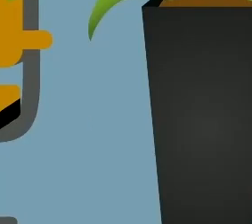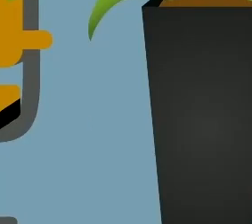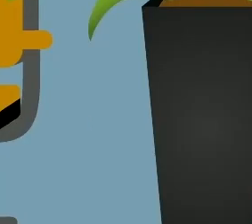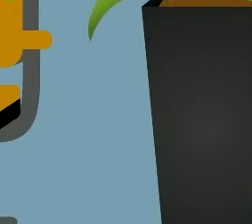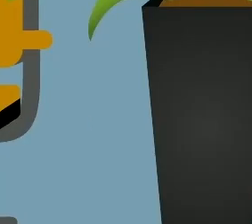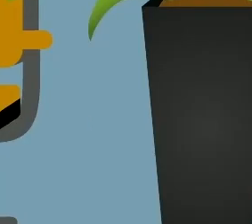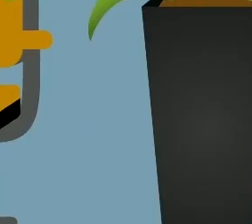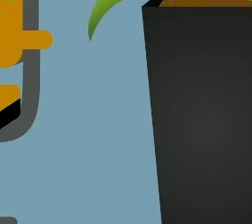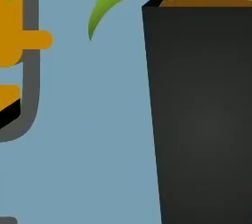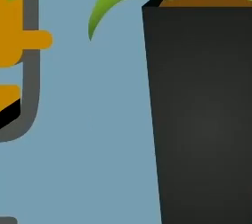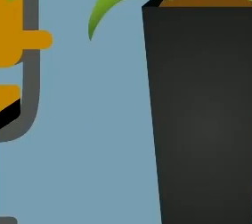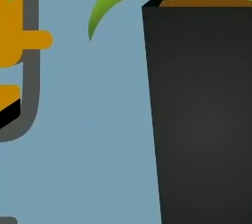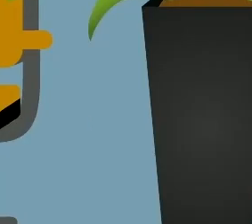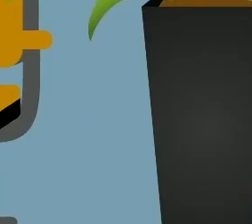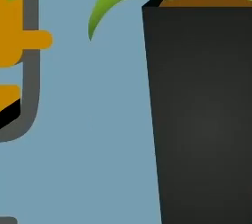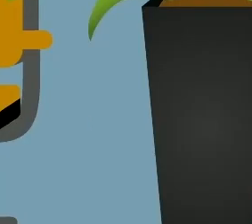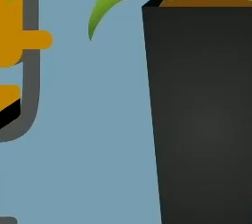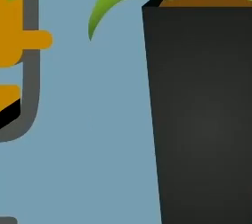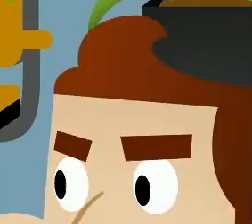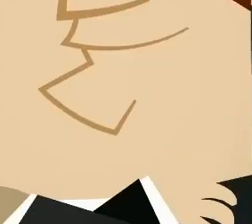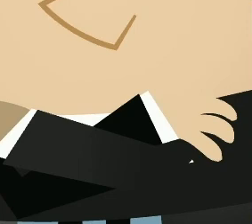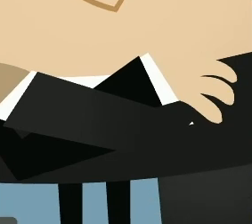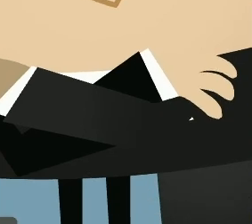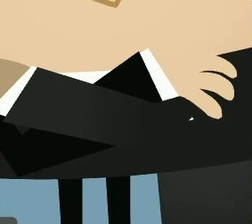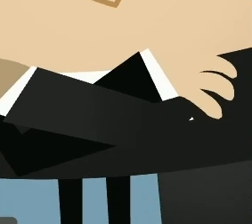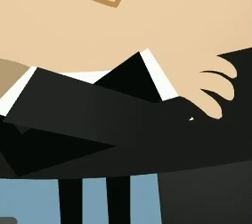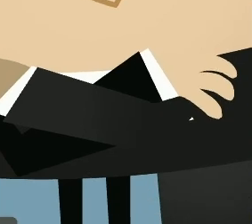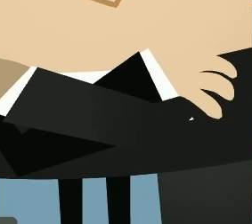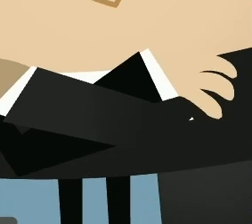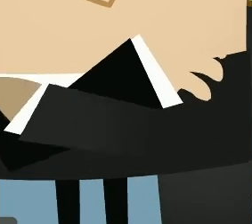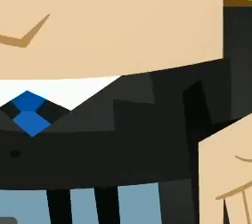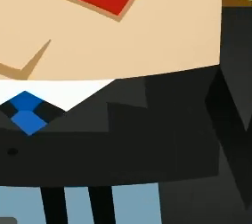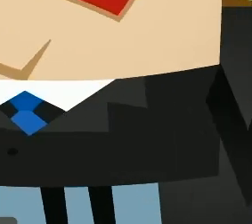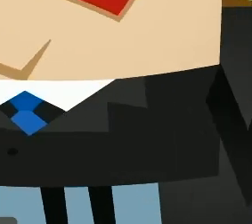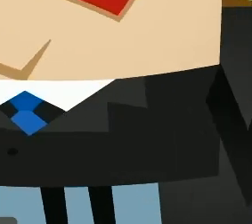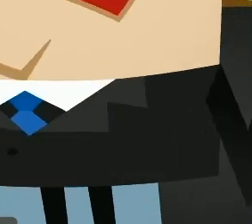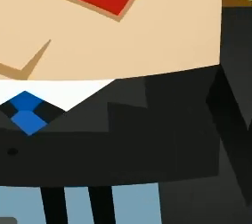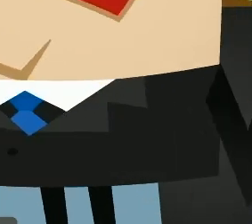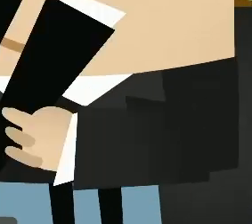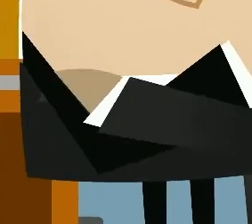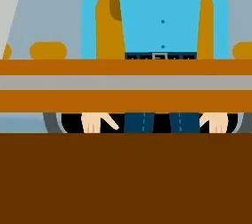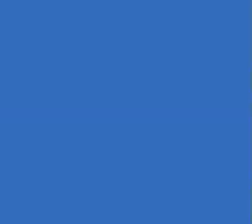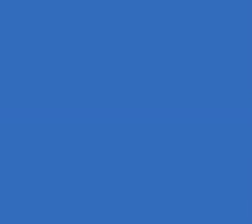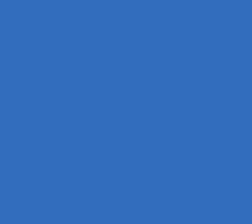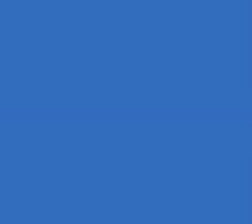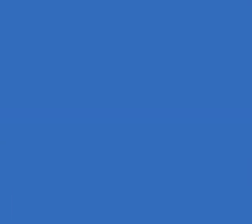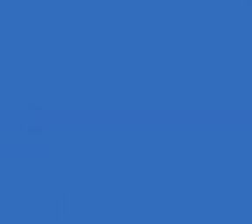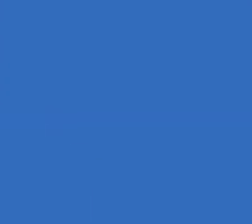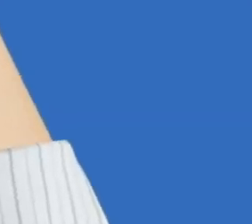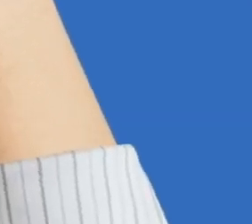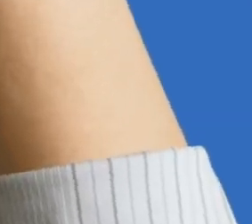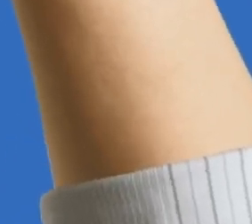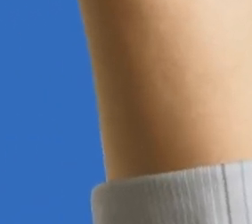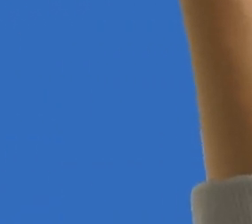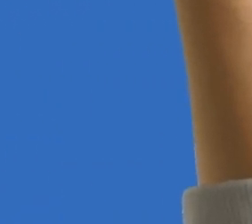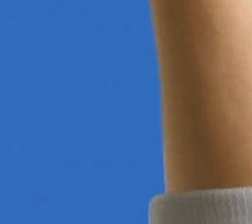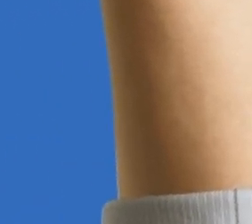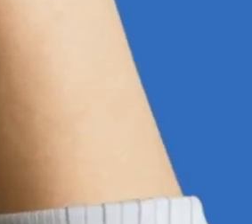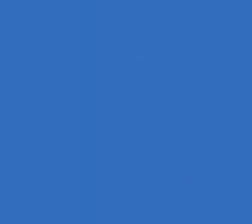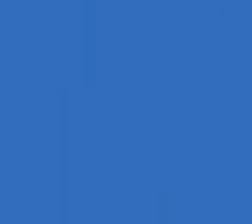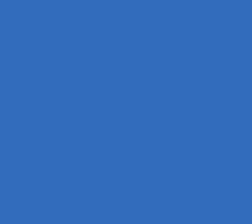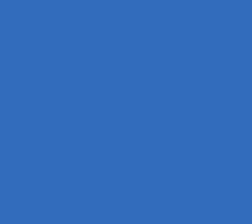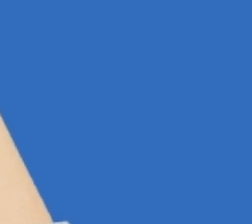utilizam para aproveita o próprio ficando com maior parte do que foi produzido pelo coletivo desse modo